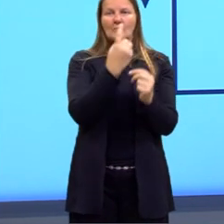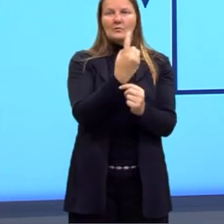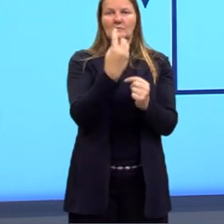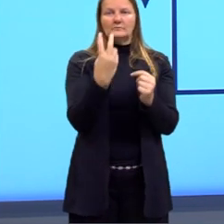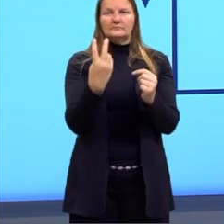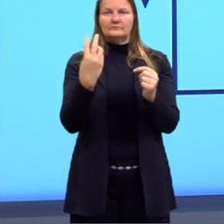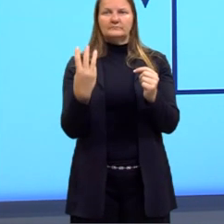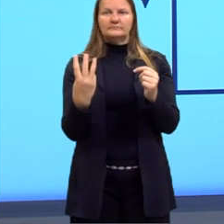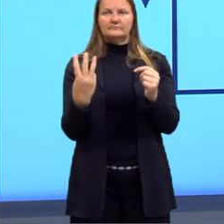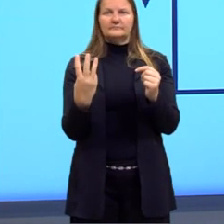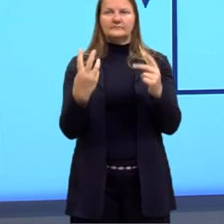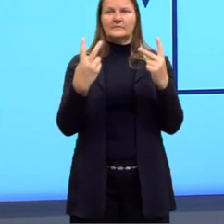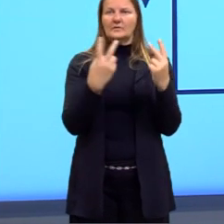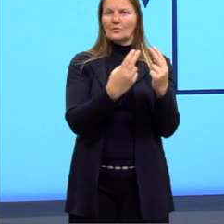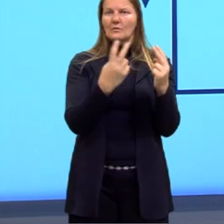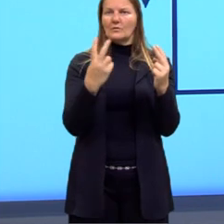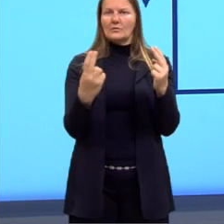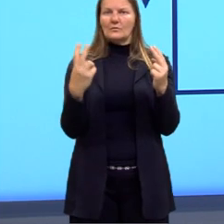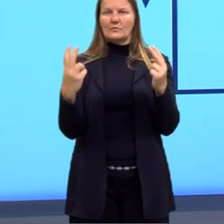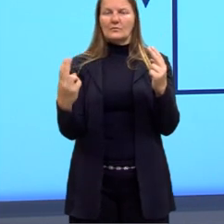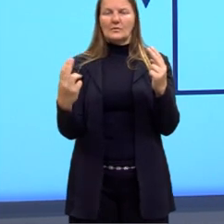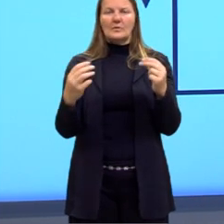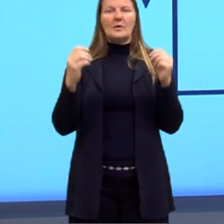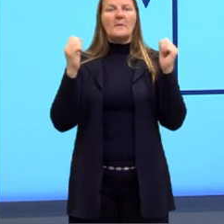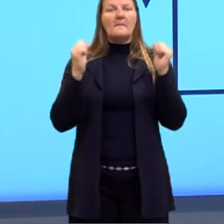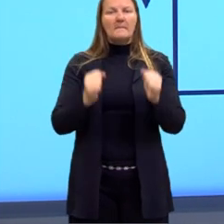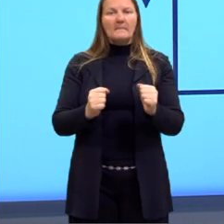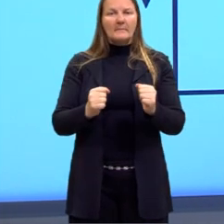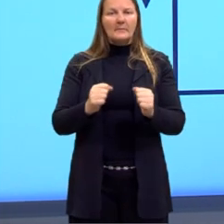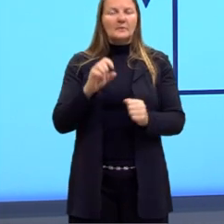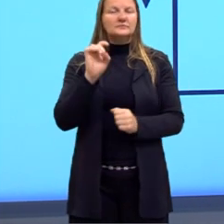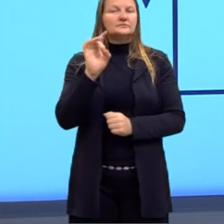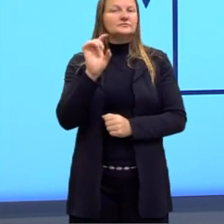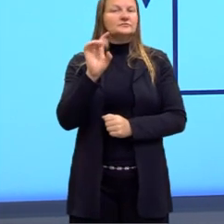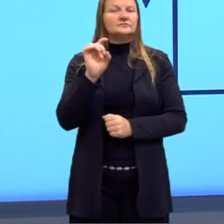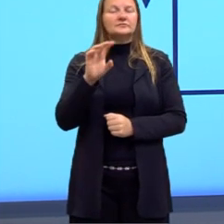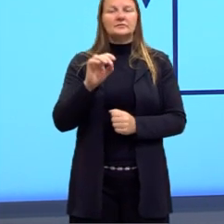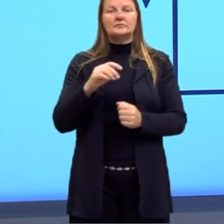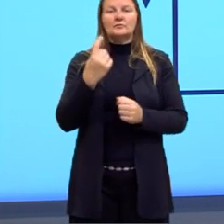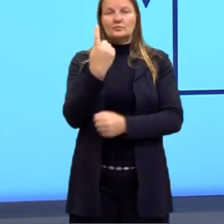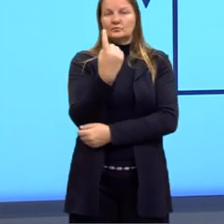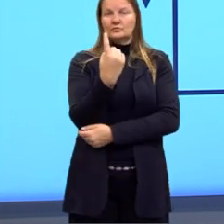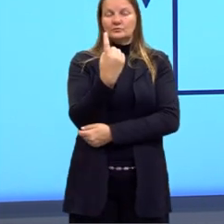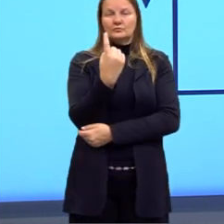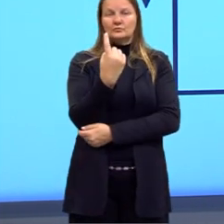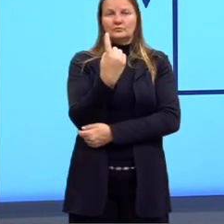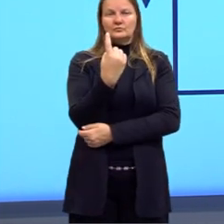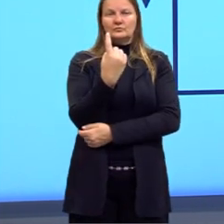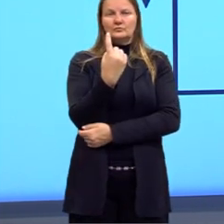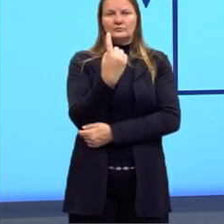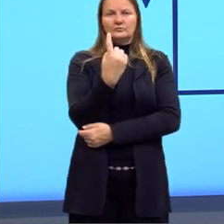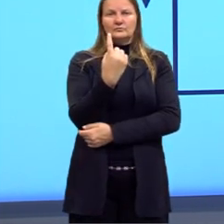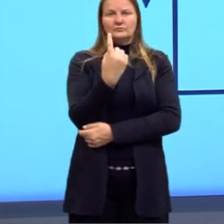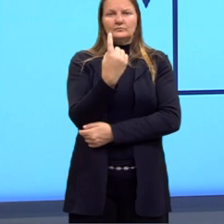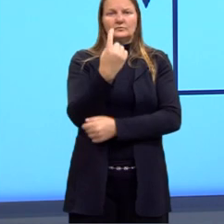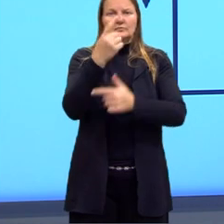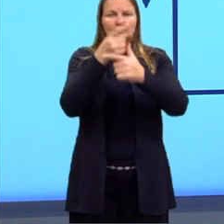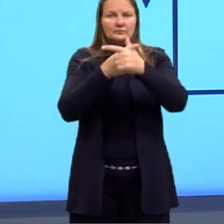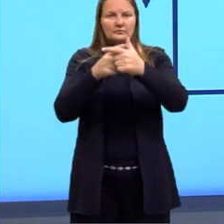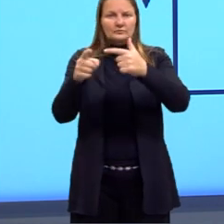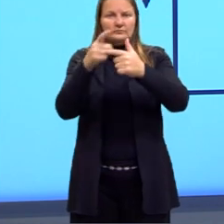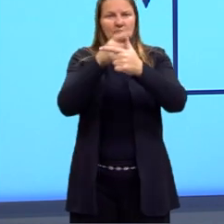3 resistências tiverem valores iguais a gente pode usar apenas o valor podemos apenas